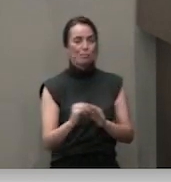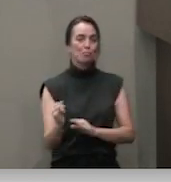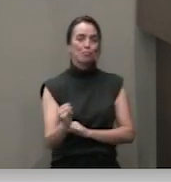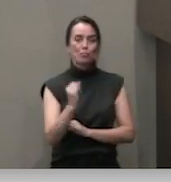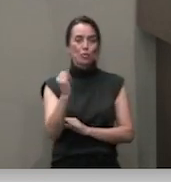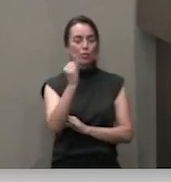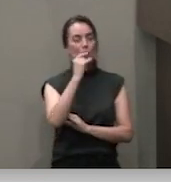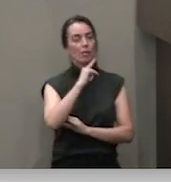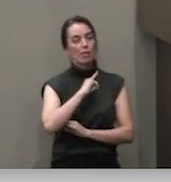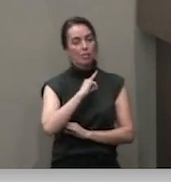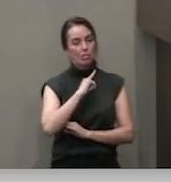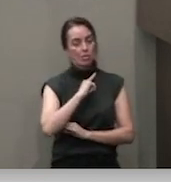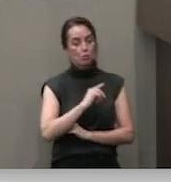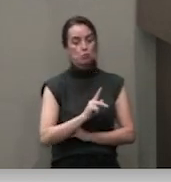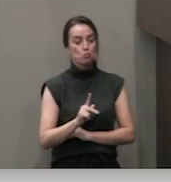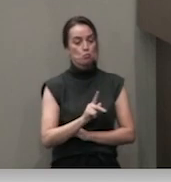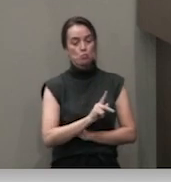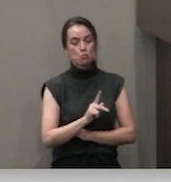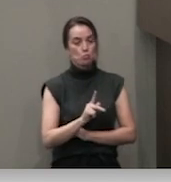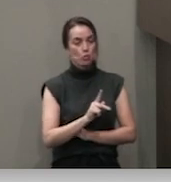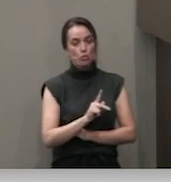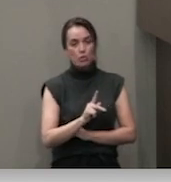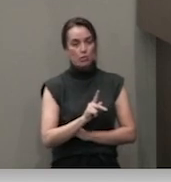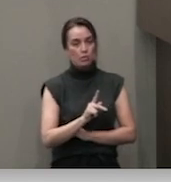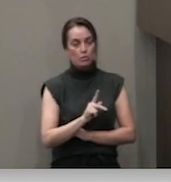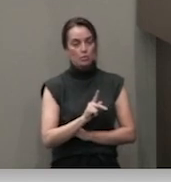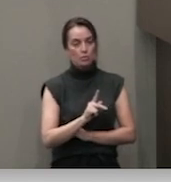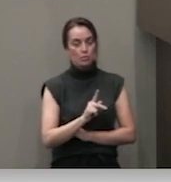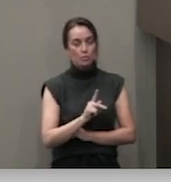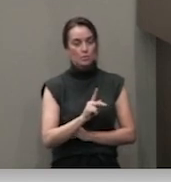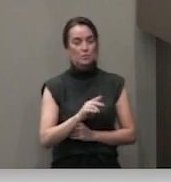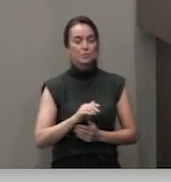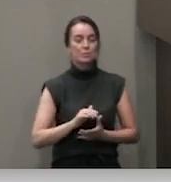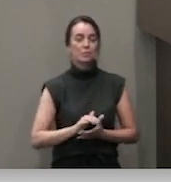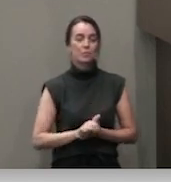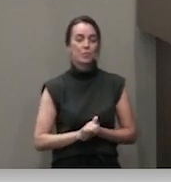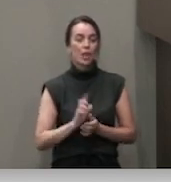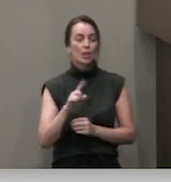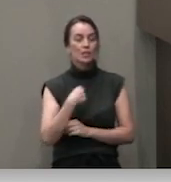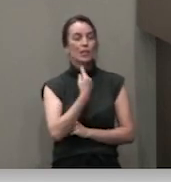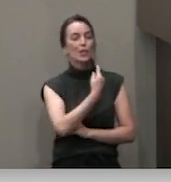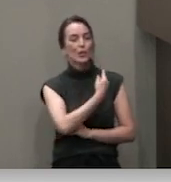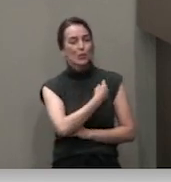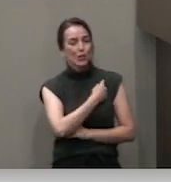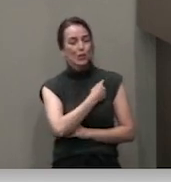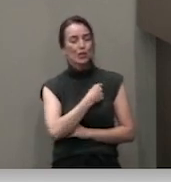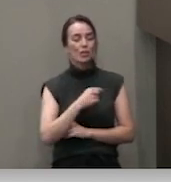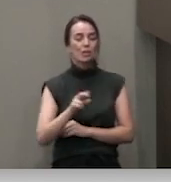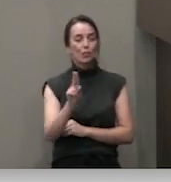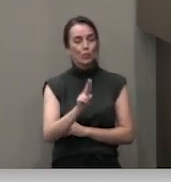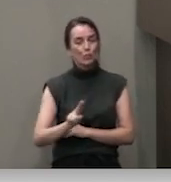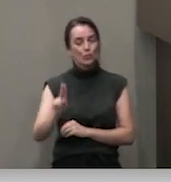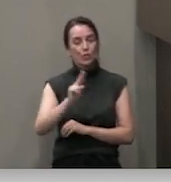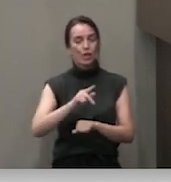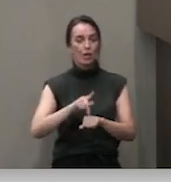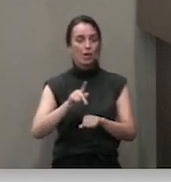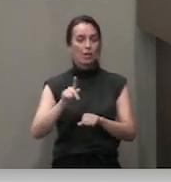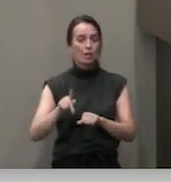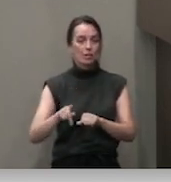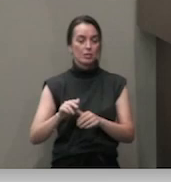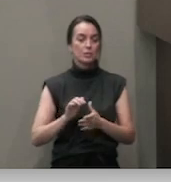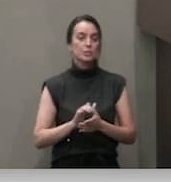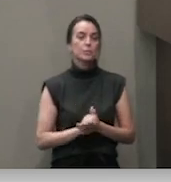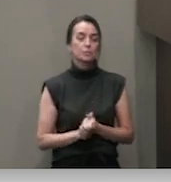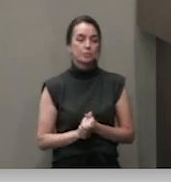tem dos professores dos nossos da nossa universidade de p fundo que ao